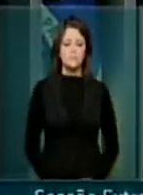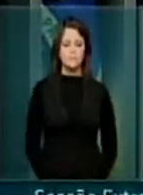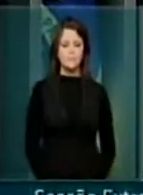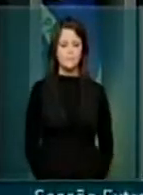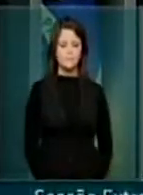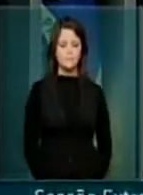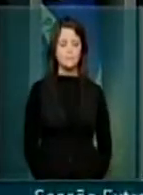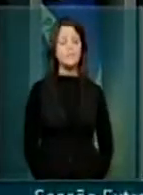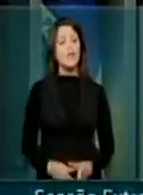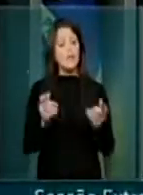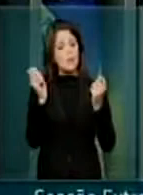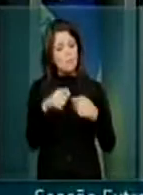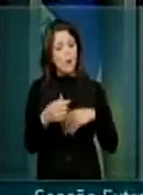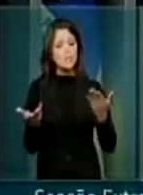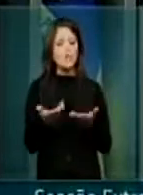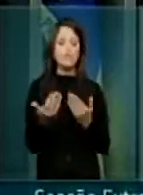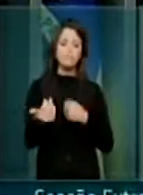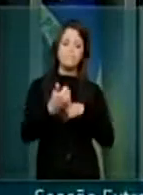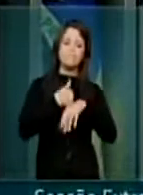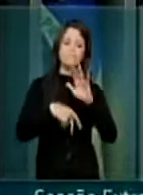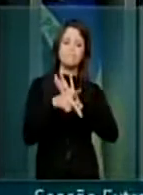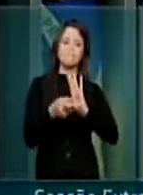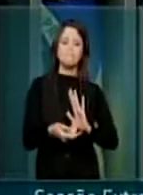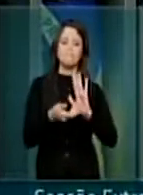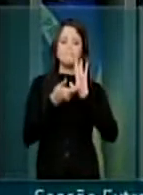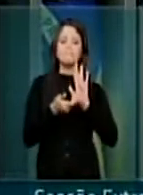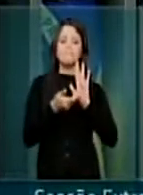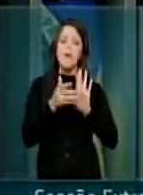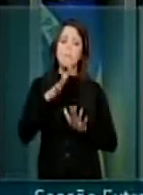presidente e possa trazer para essa casa